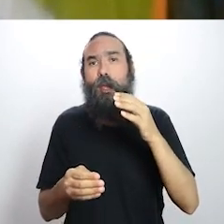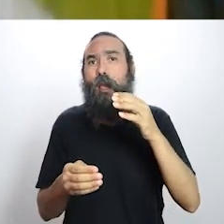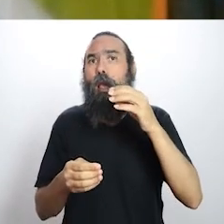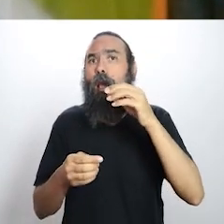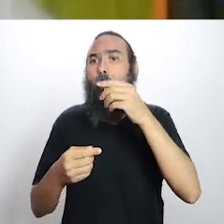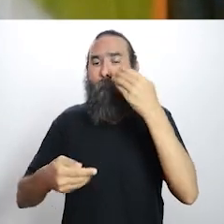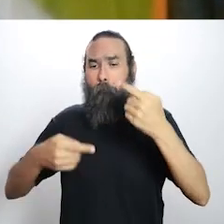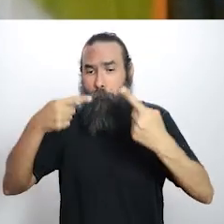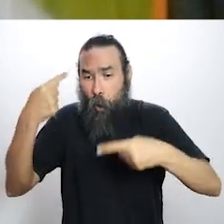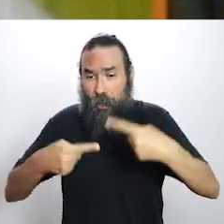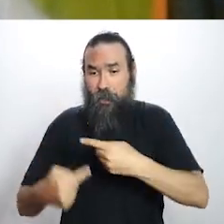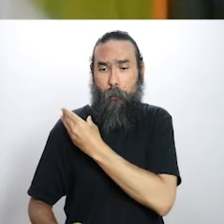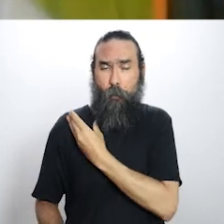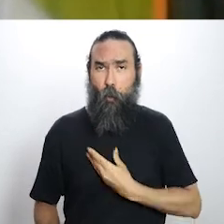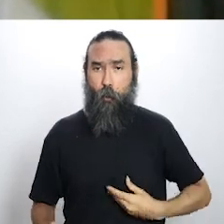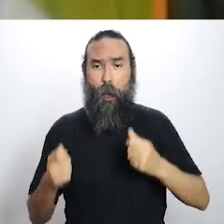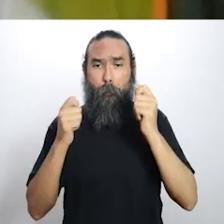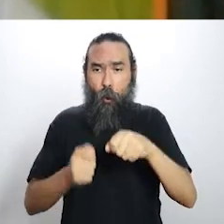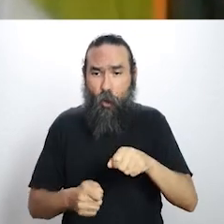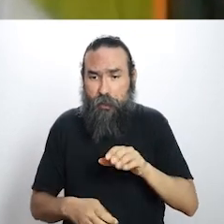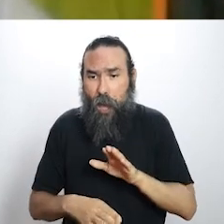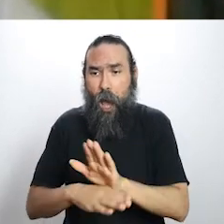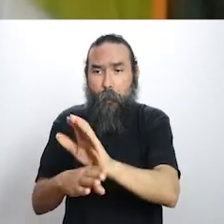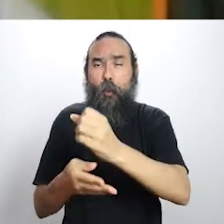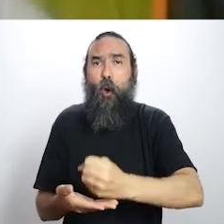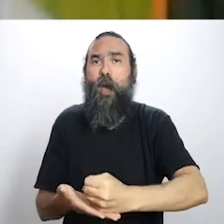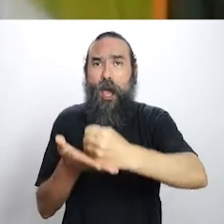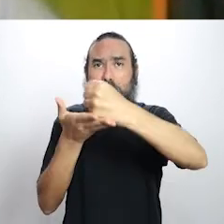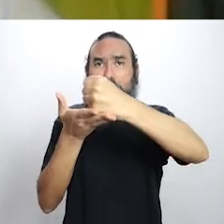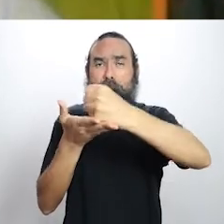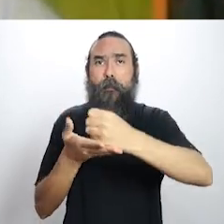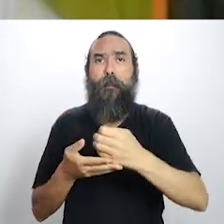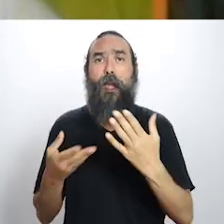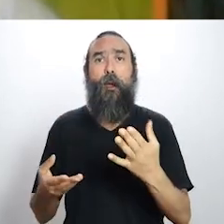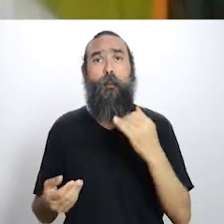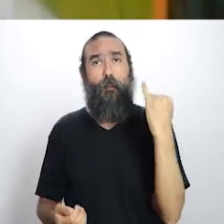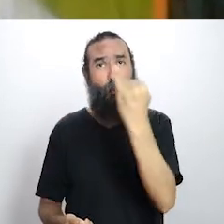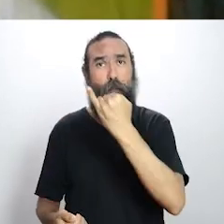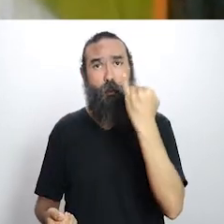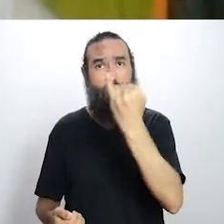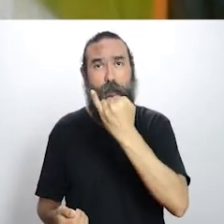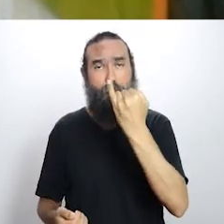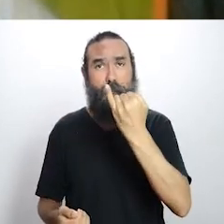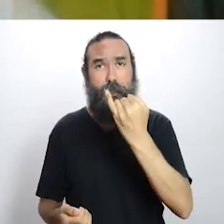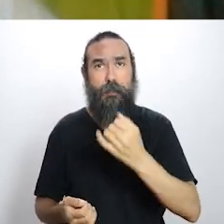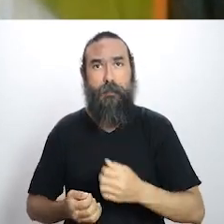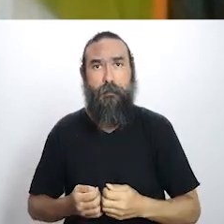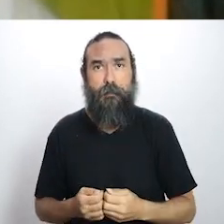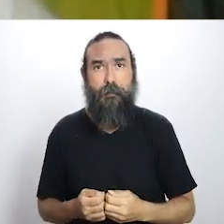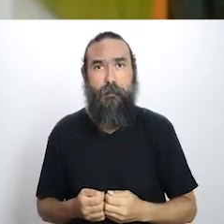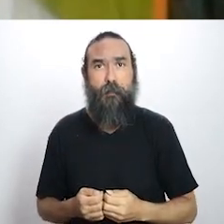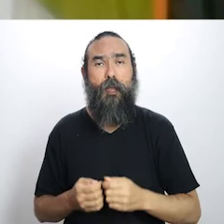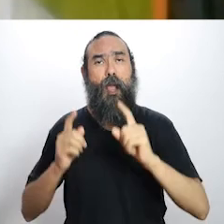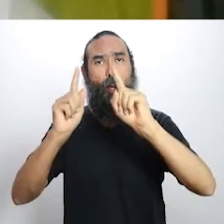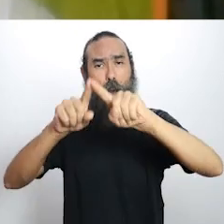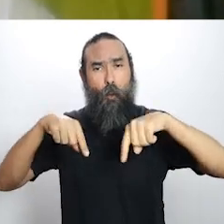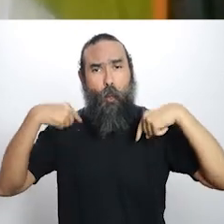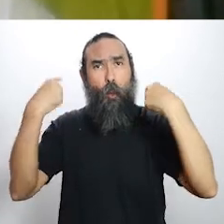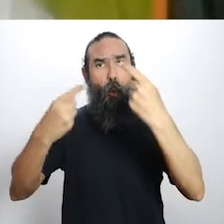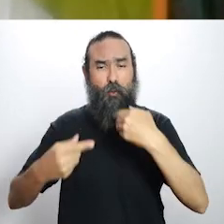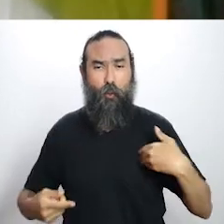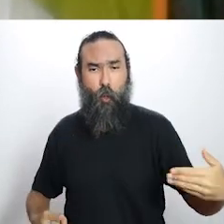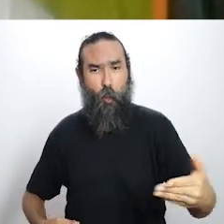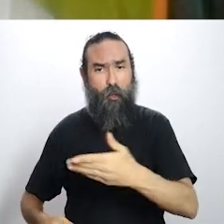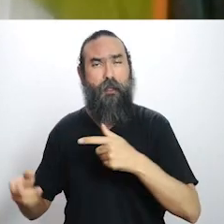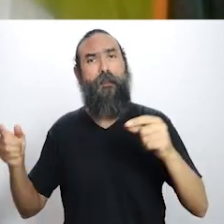políticas públicas que são feitas, e isso há muito tempo. Por isso é importante todas as conferências